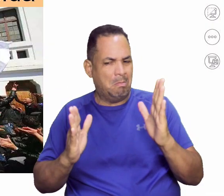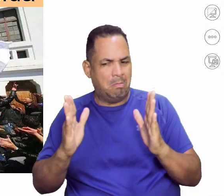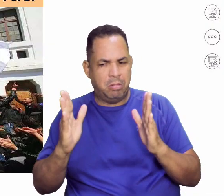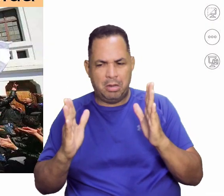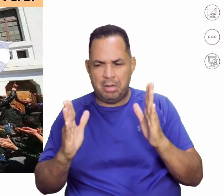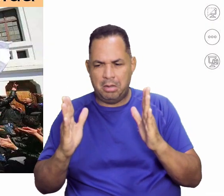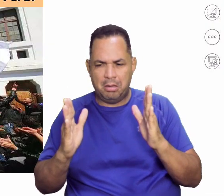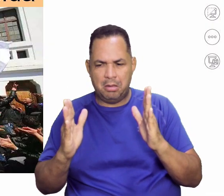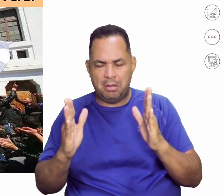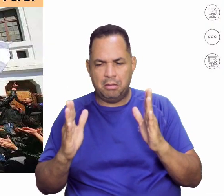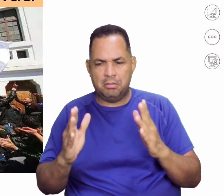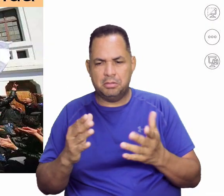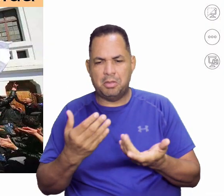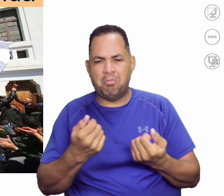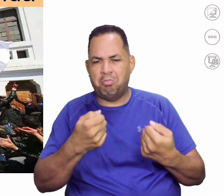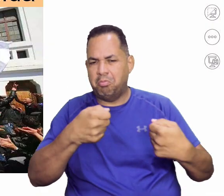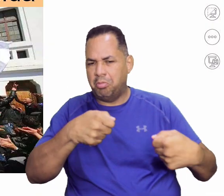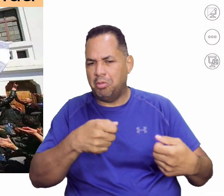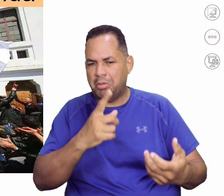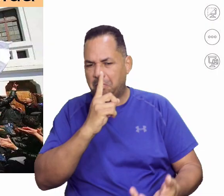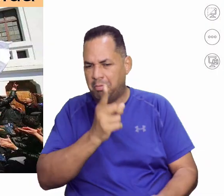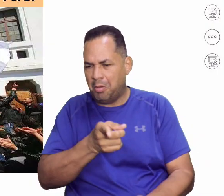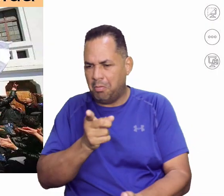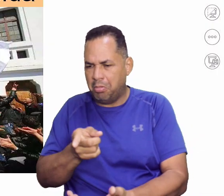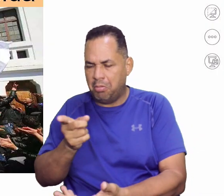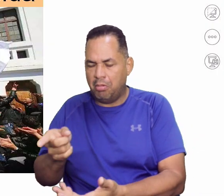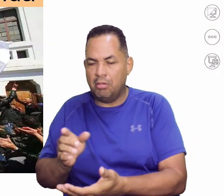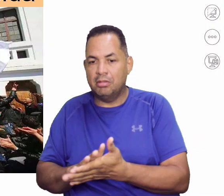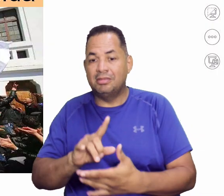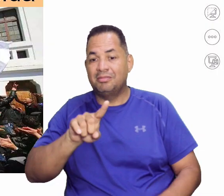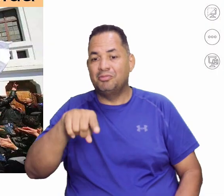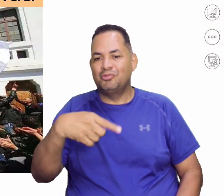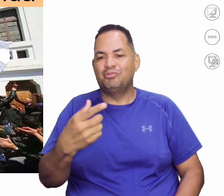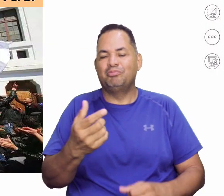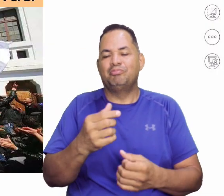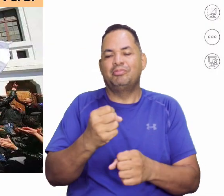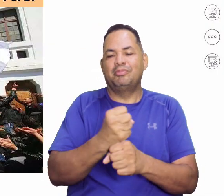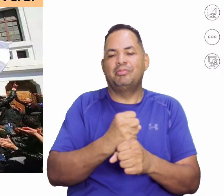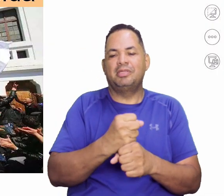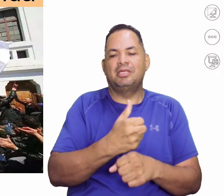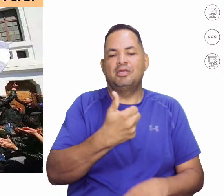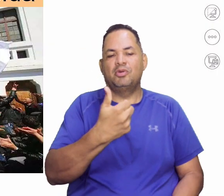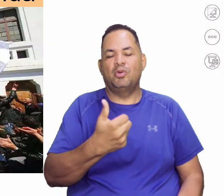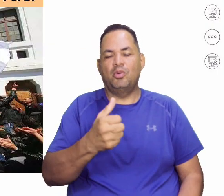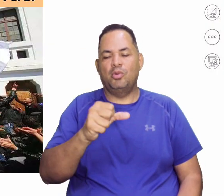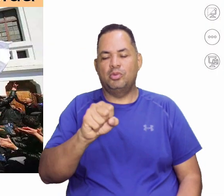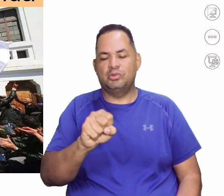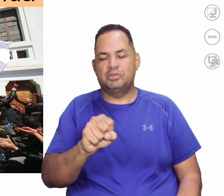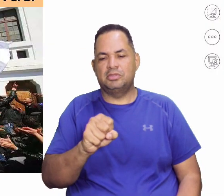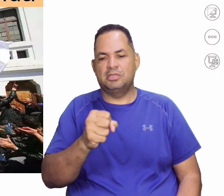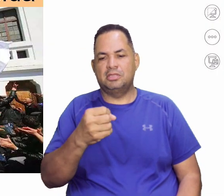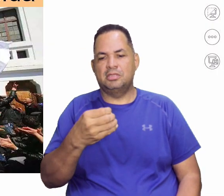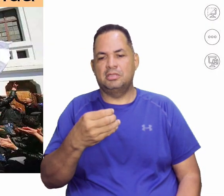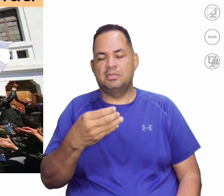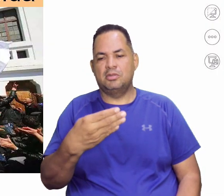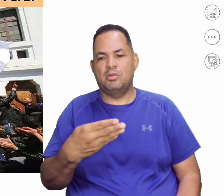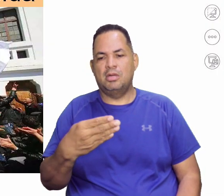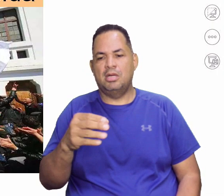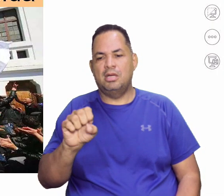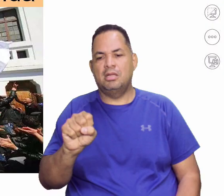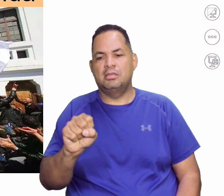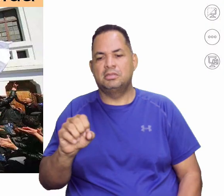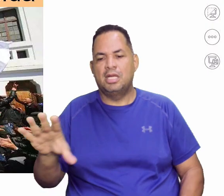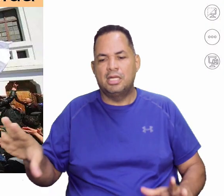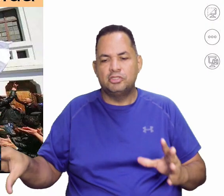quanto tempo. E aí, em 1848, a Argélia agora vai ser incorporada